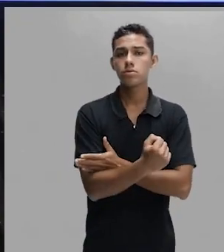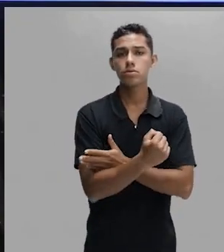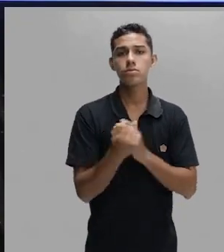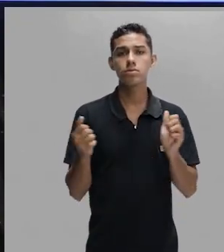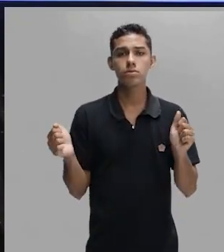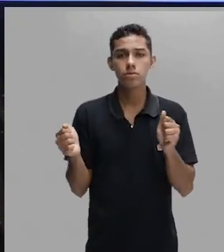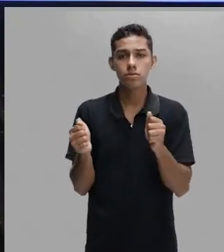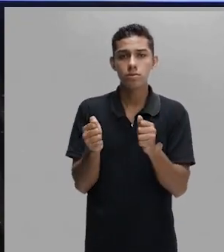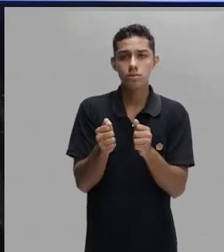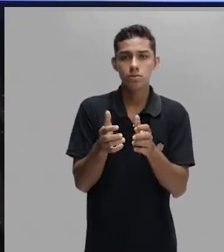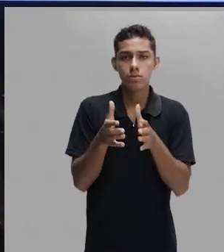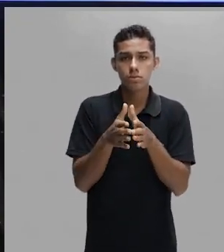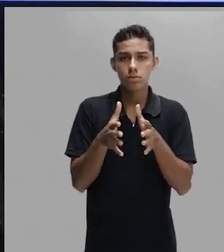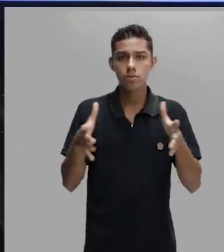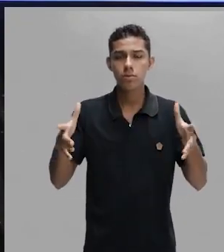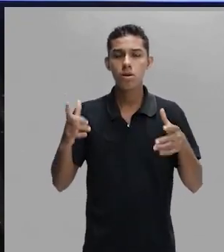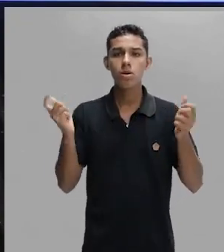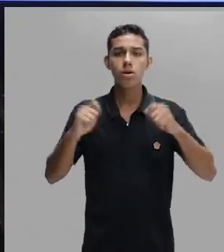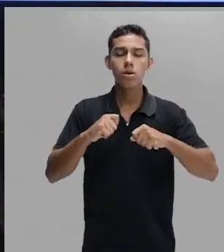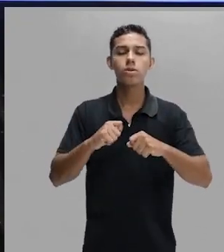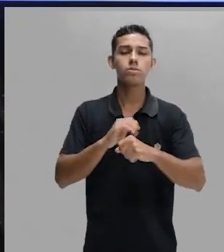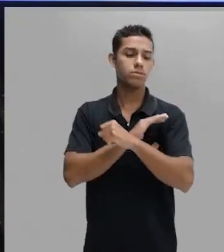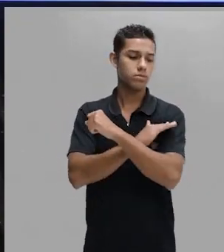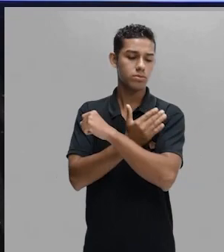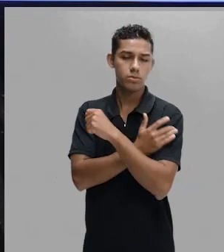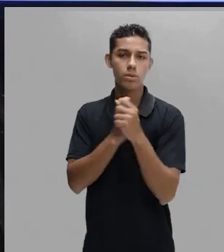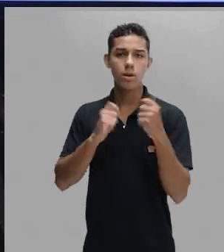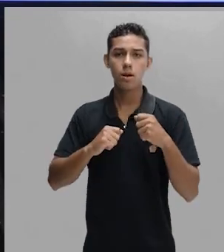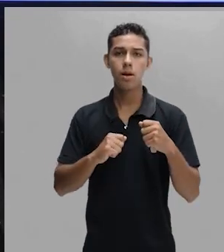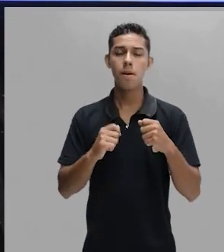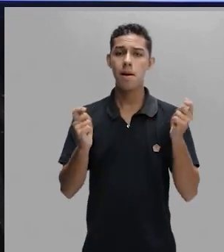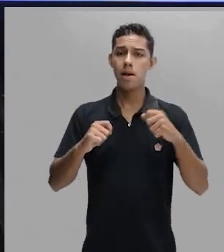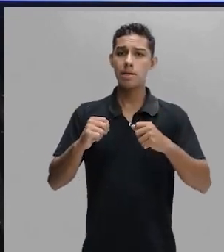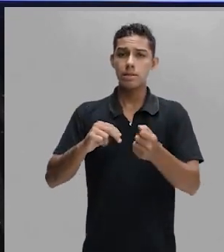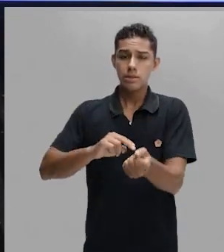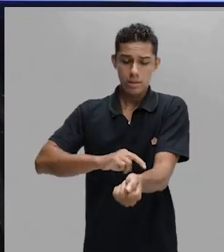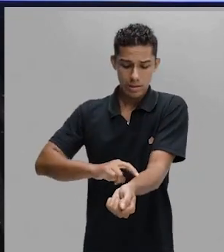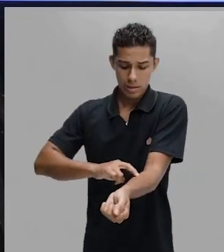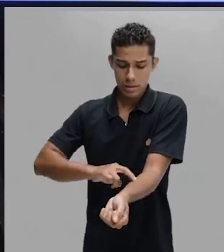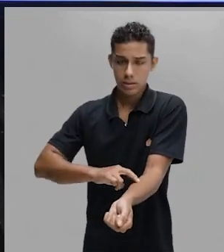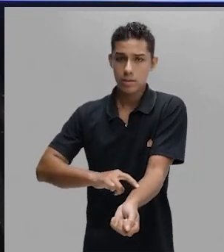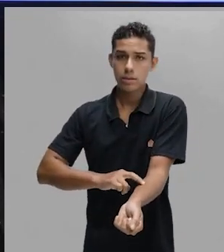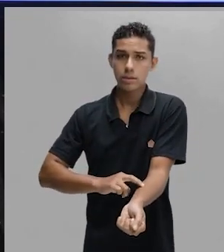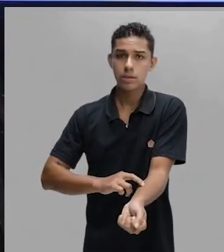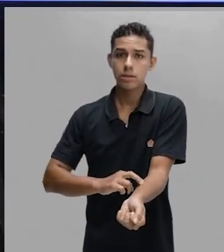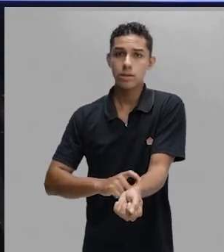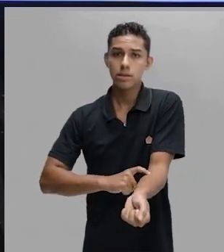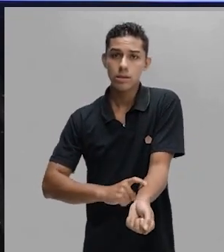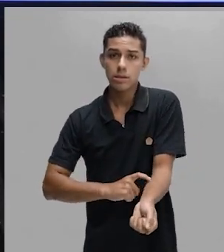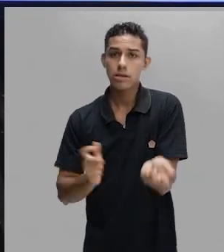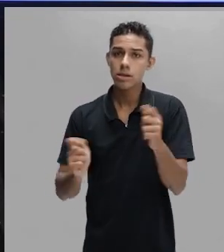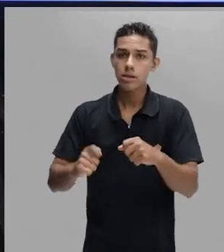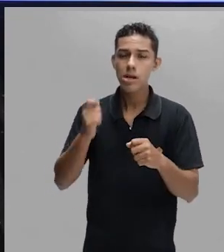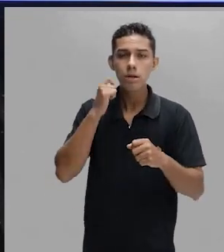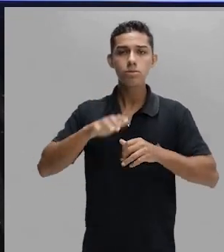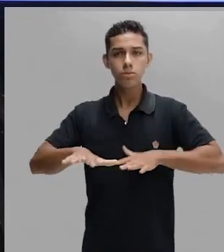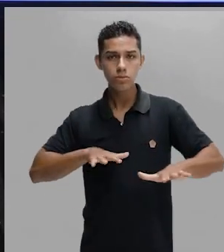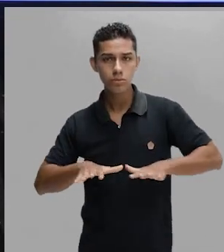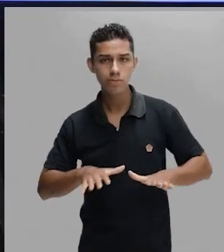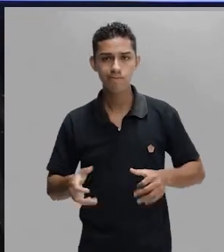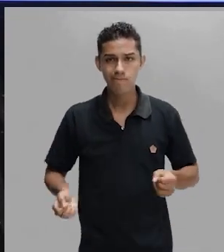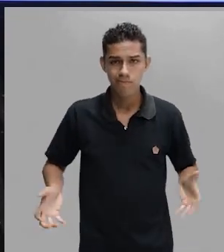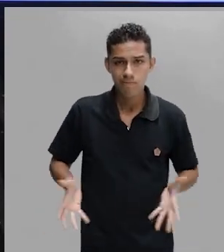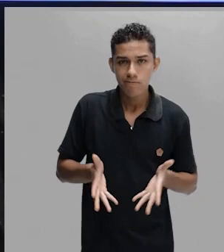preciso que esse músculo receba uma informação nervosa através de um neurônio motor, para que haja movimento, para que haja